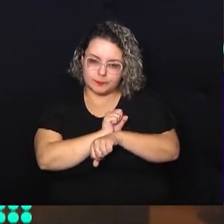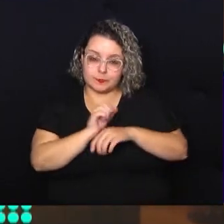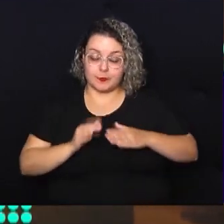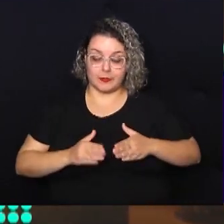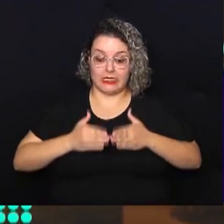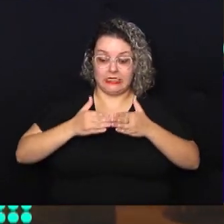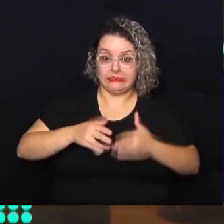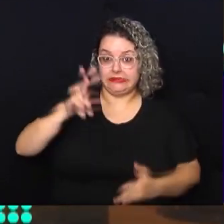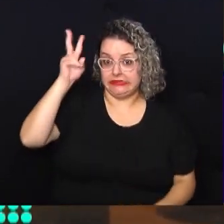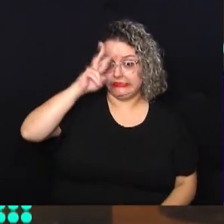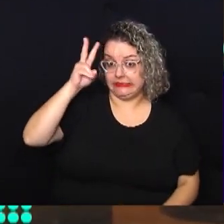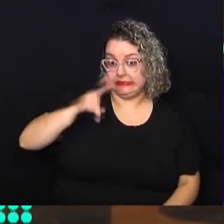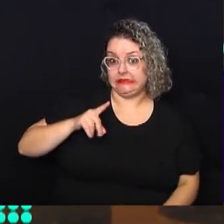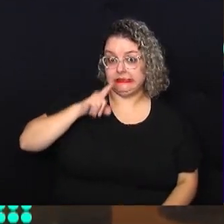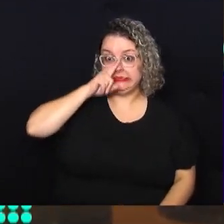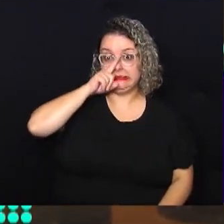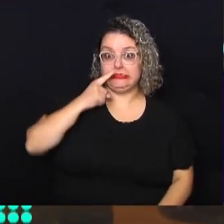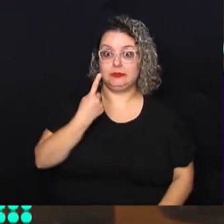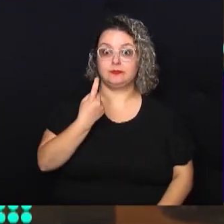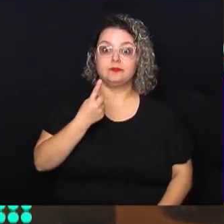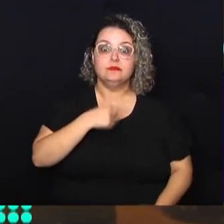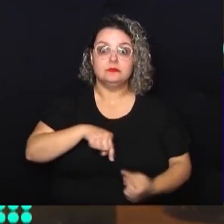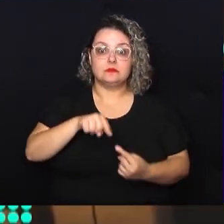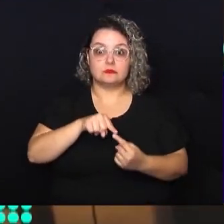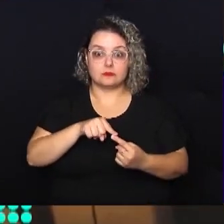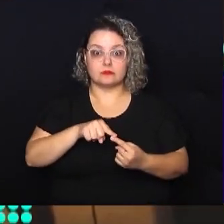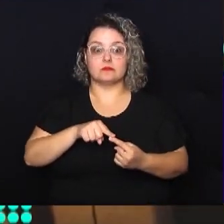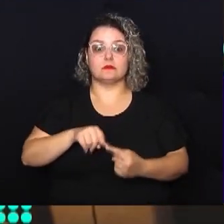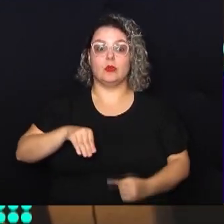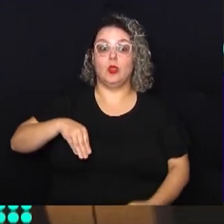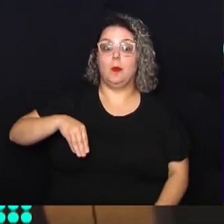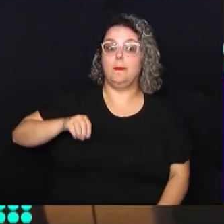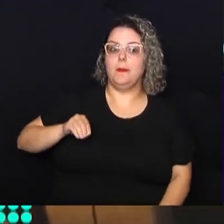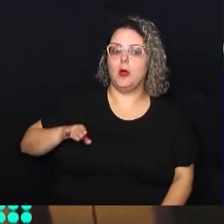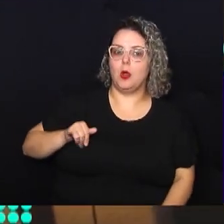perigosa com um único objetivo: caçar Moby Dick,